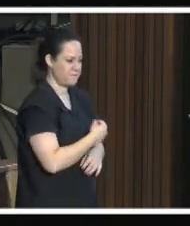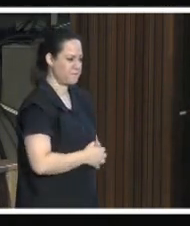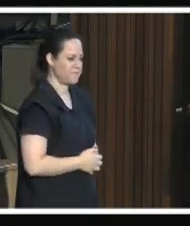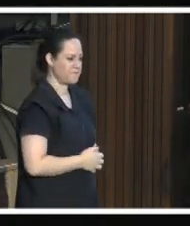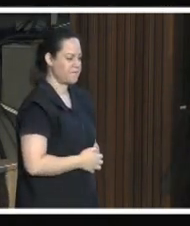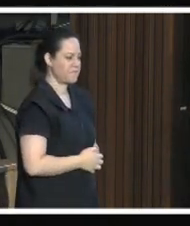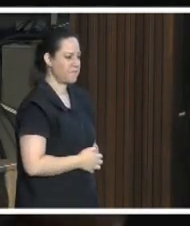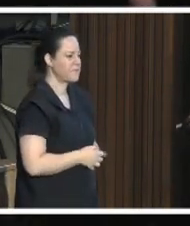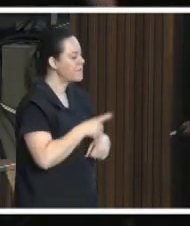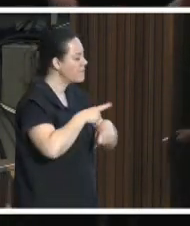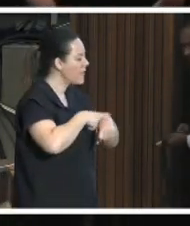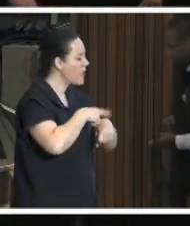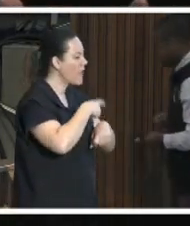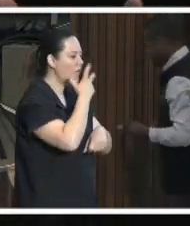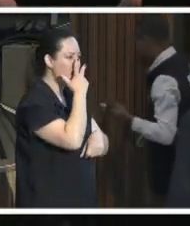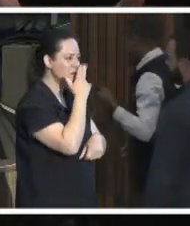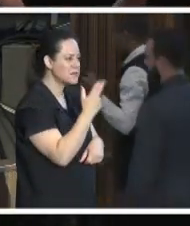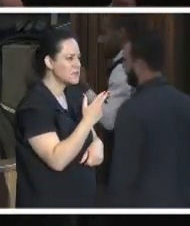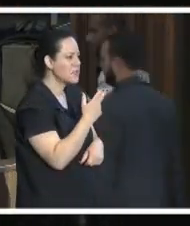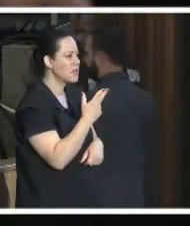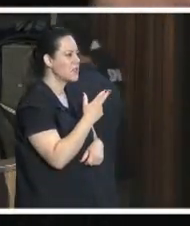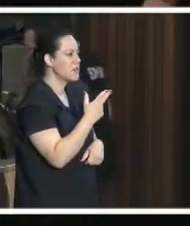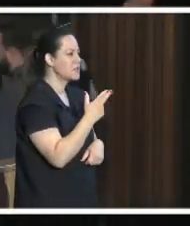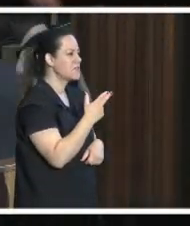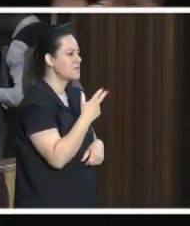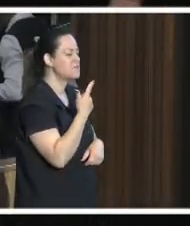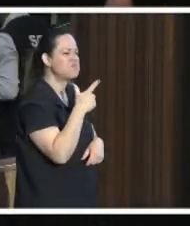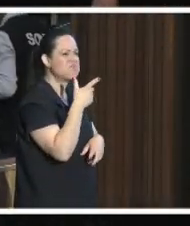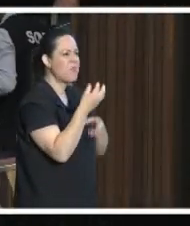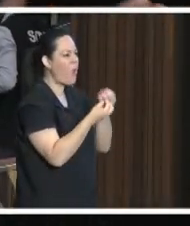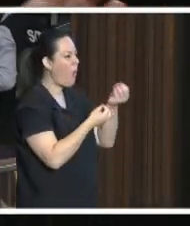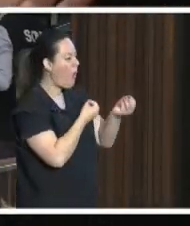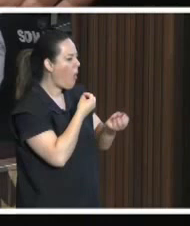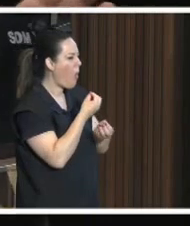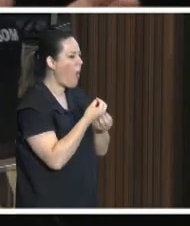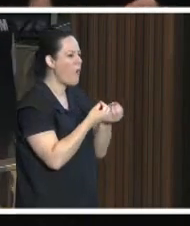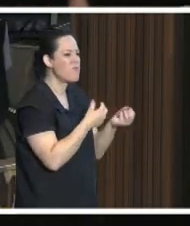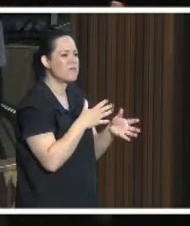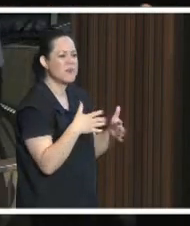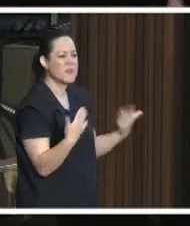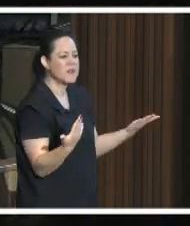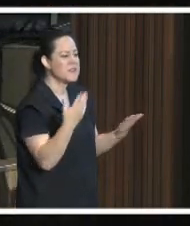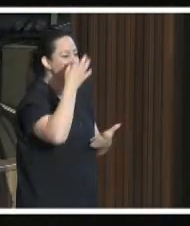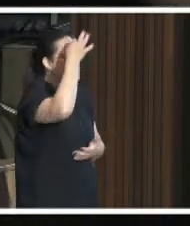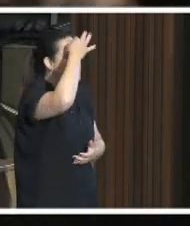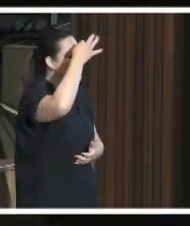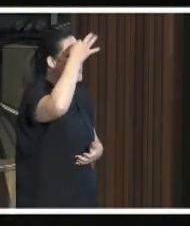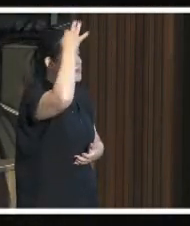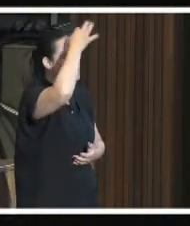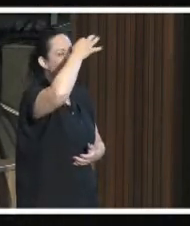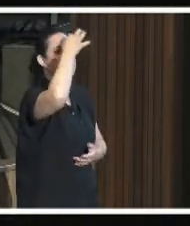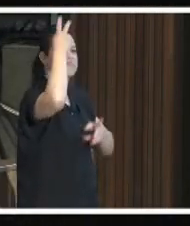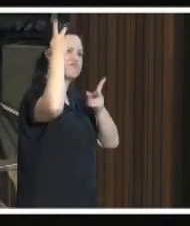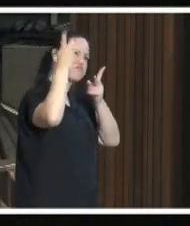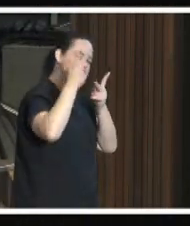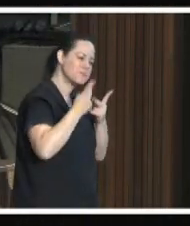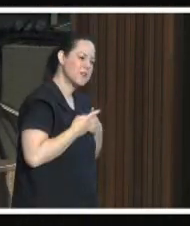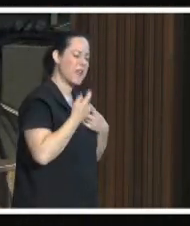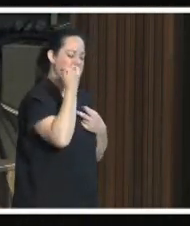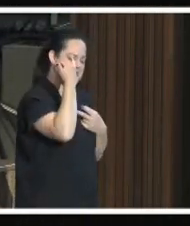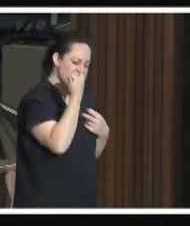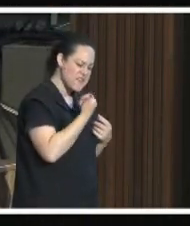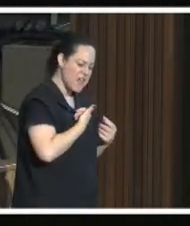Nos momentos que a gente acha que não tem como, nem de que jeito, e o Espírito Santo de Deus vem e fala conosco e toca o